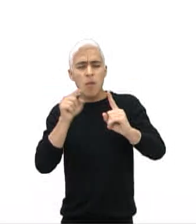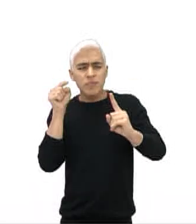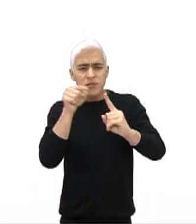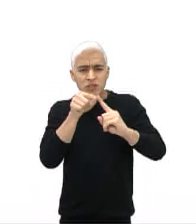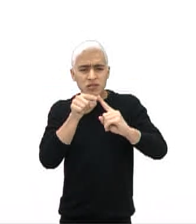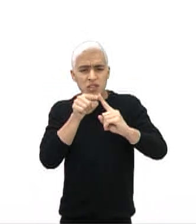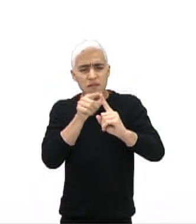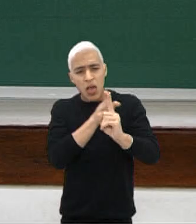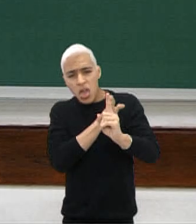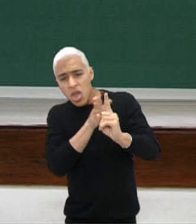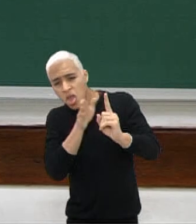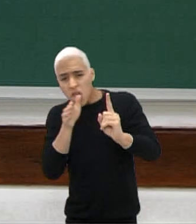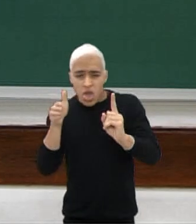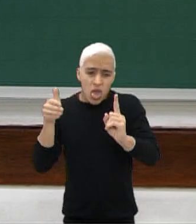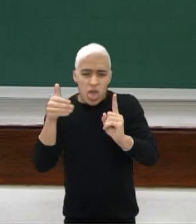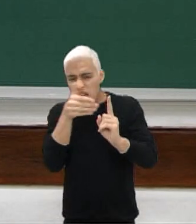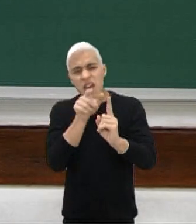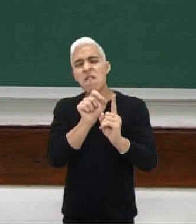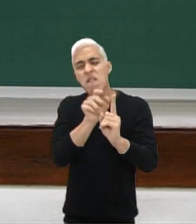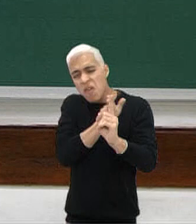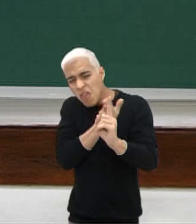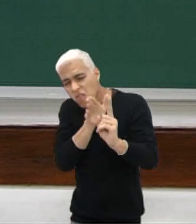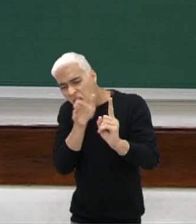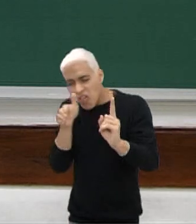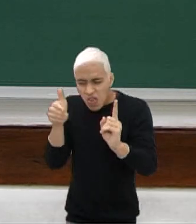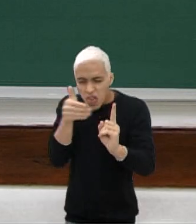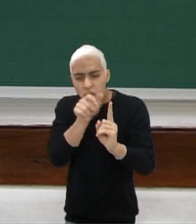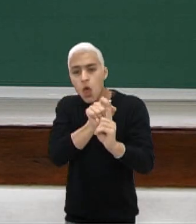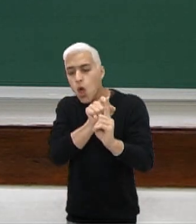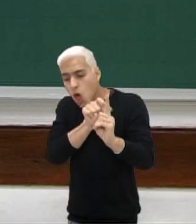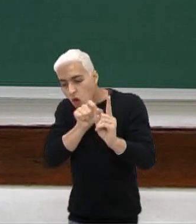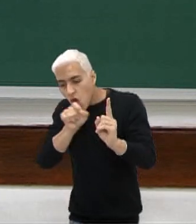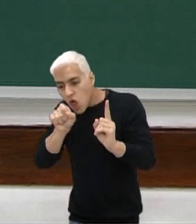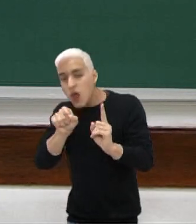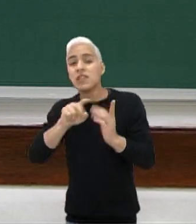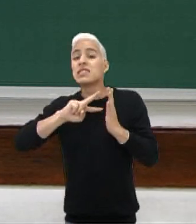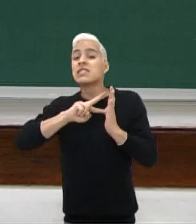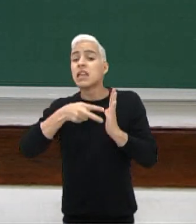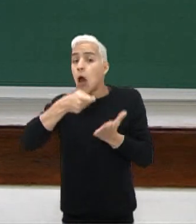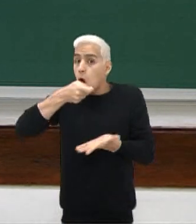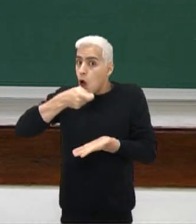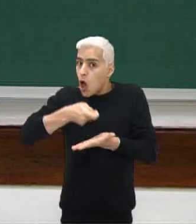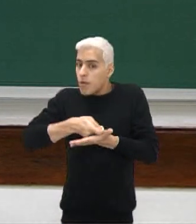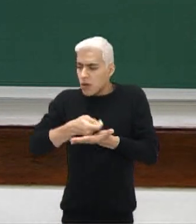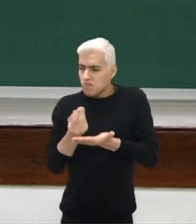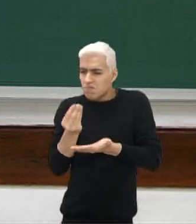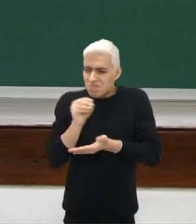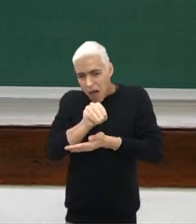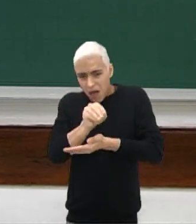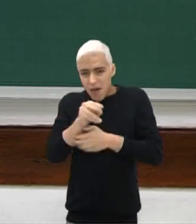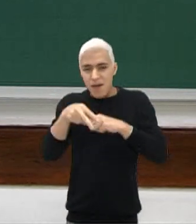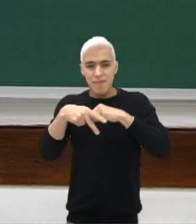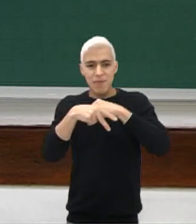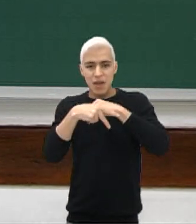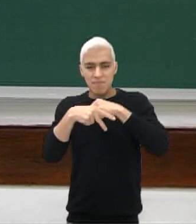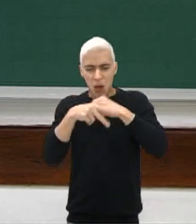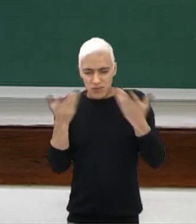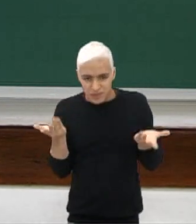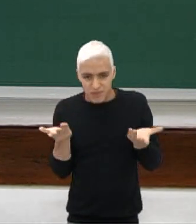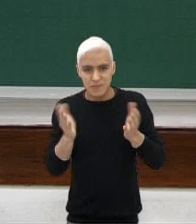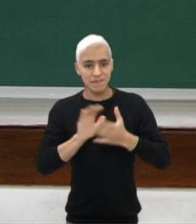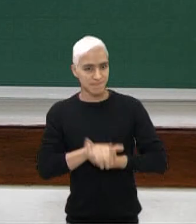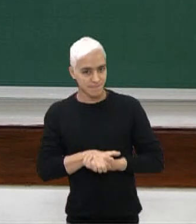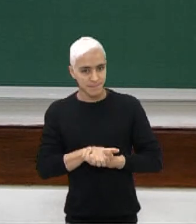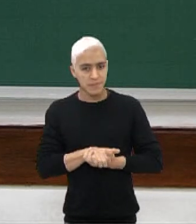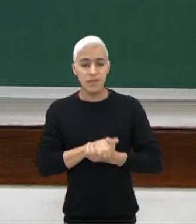quê? O uso obrigatório de quem? Tem o uso obrigatório da preposição. E